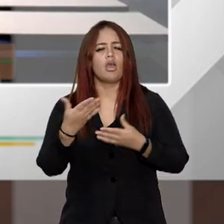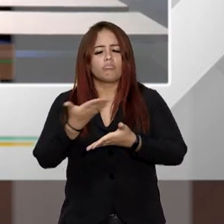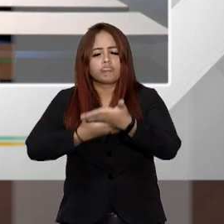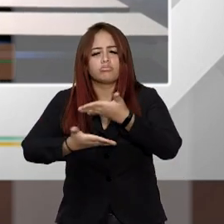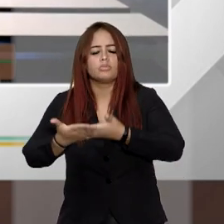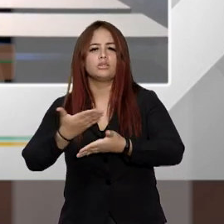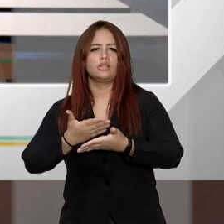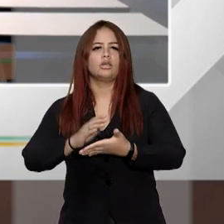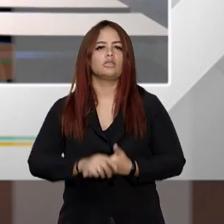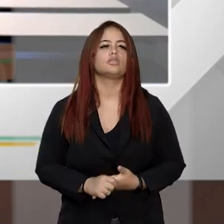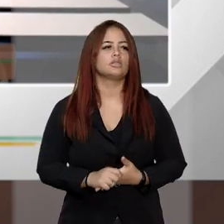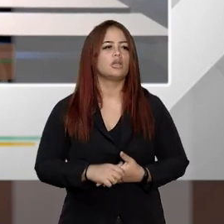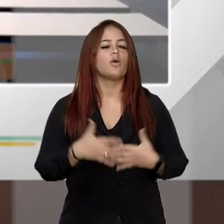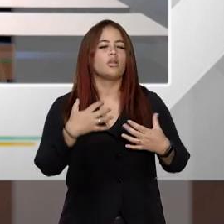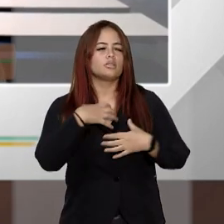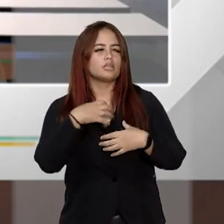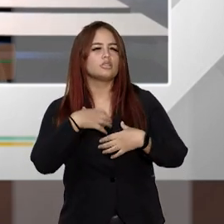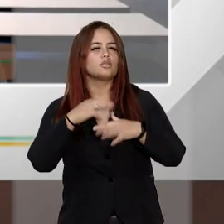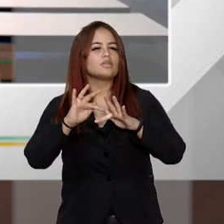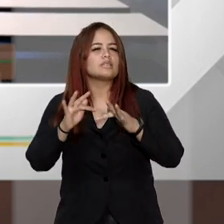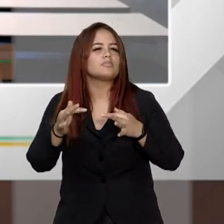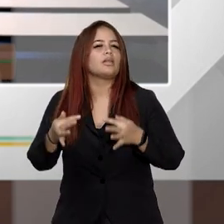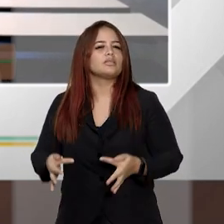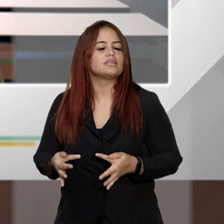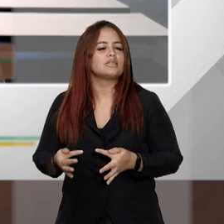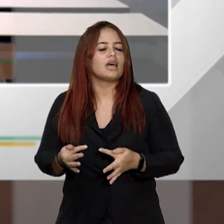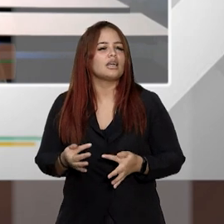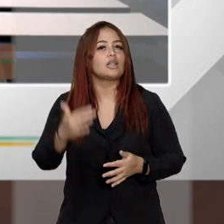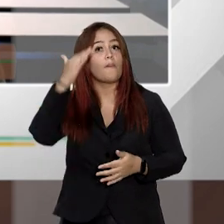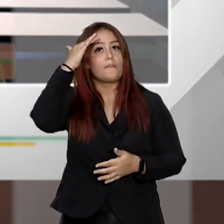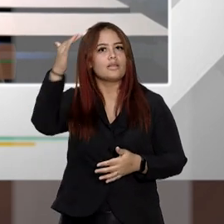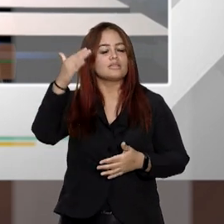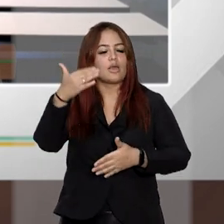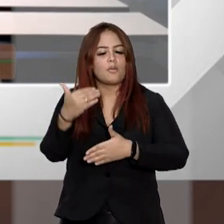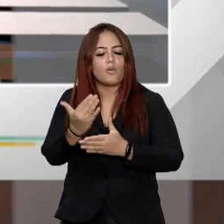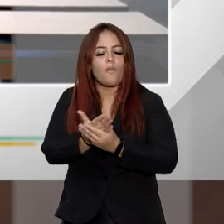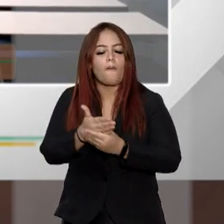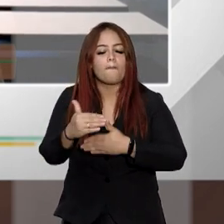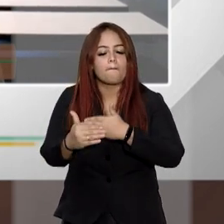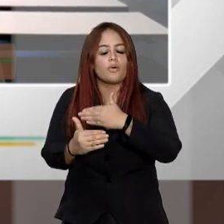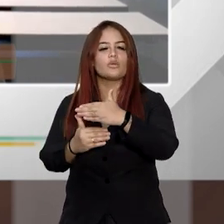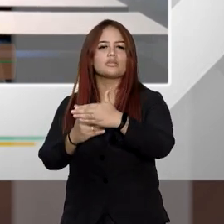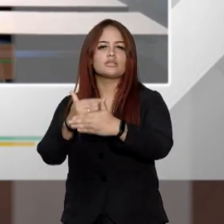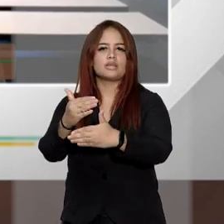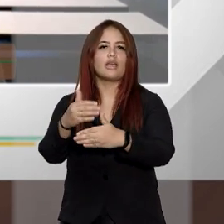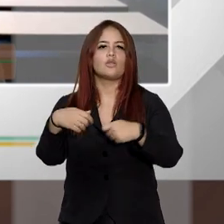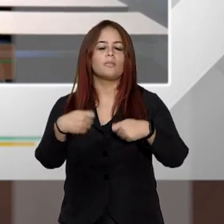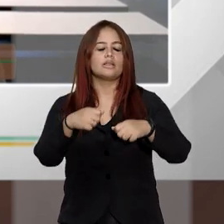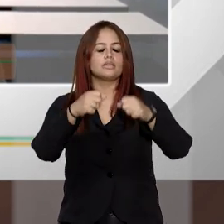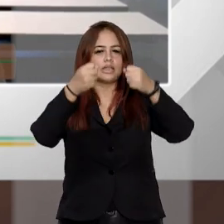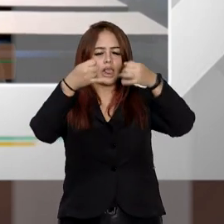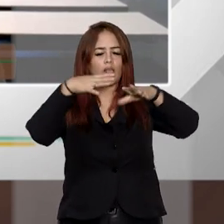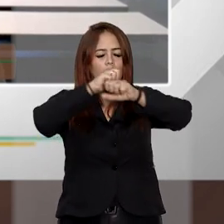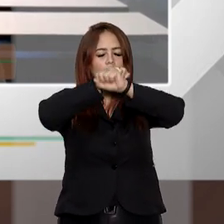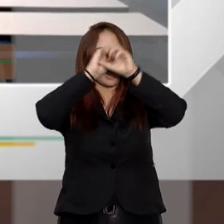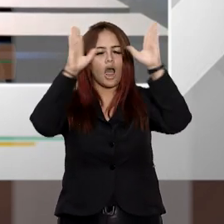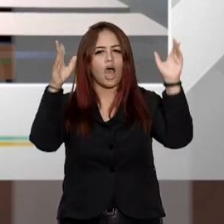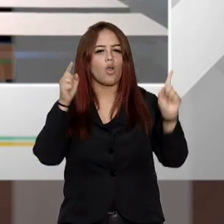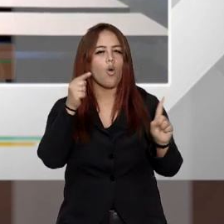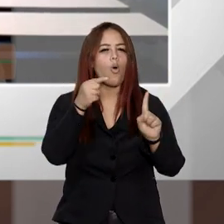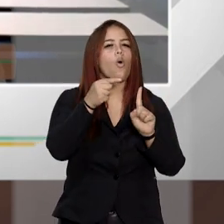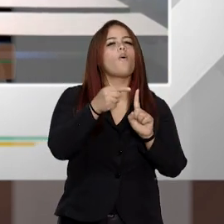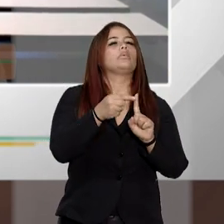Então, nesse sentido da simplicidade, o princípio do processo, né, o pedido do processo, ele deve ser claro, ele deve